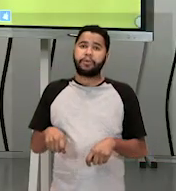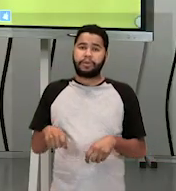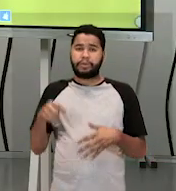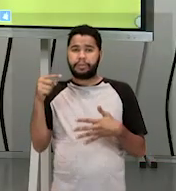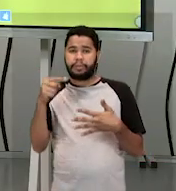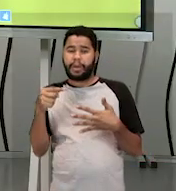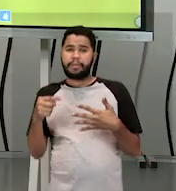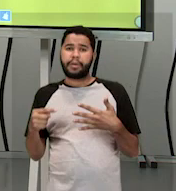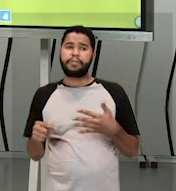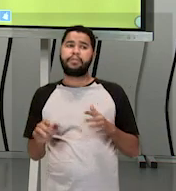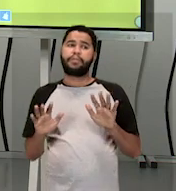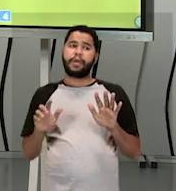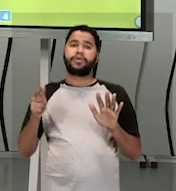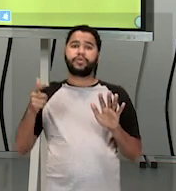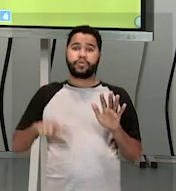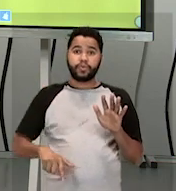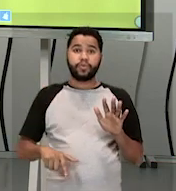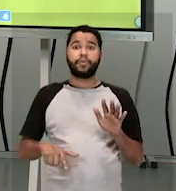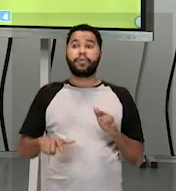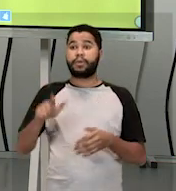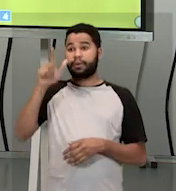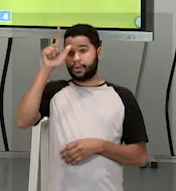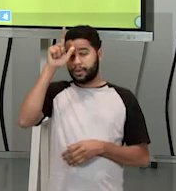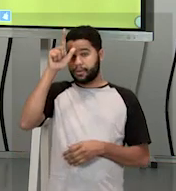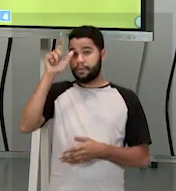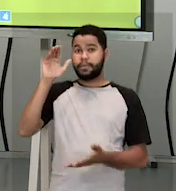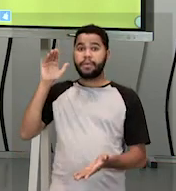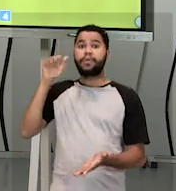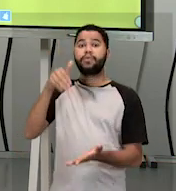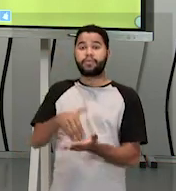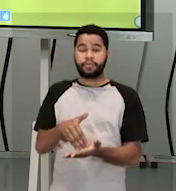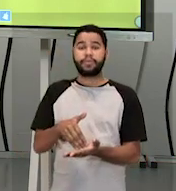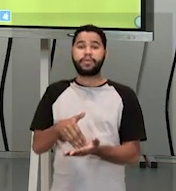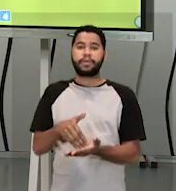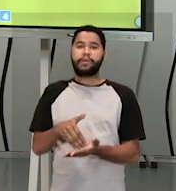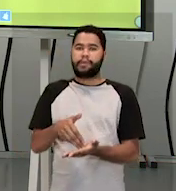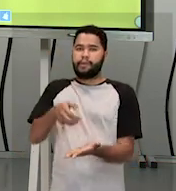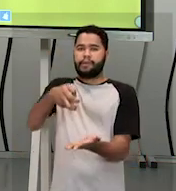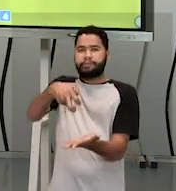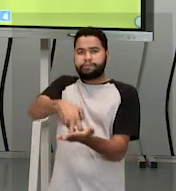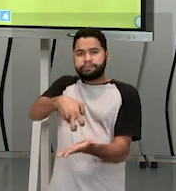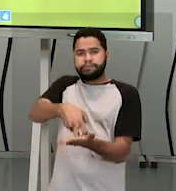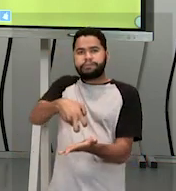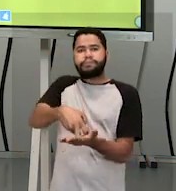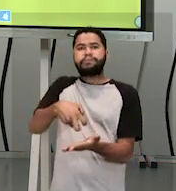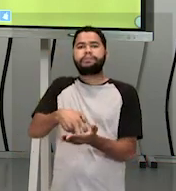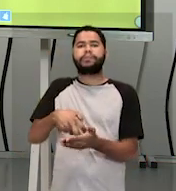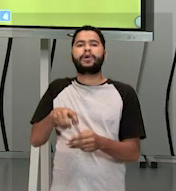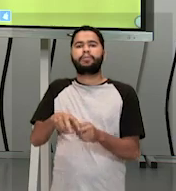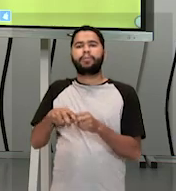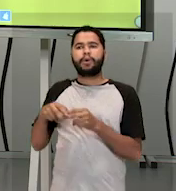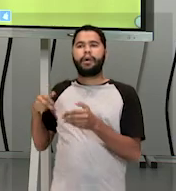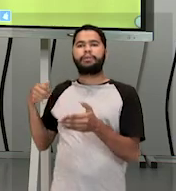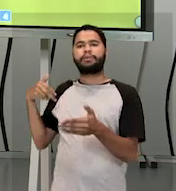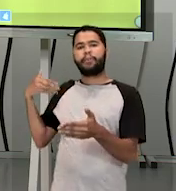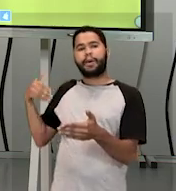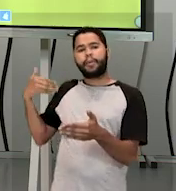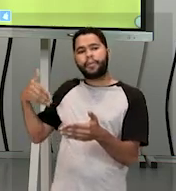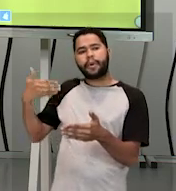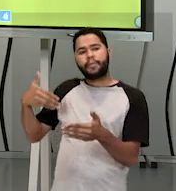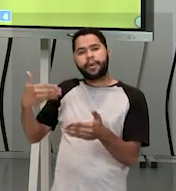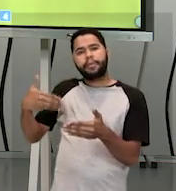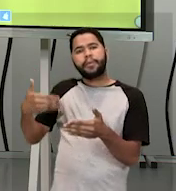questão. Mais uma vez, a Alemanha, ao final do conflito, é duramente punida pelo seu desenrolar, né,